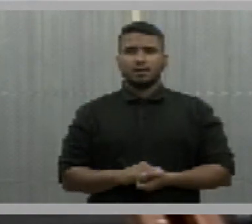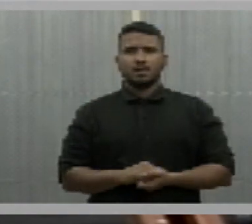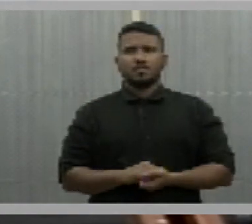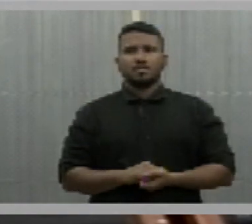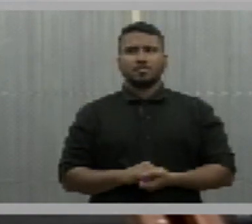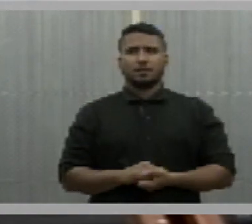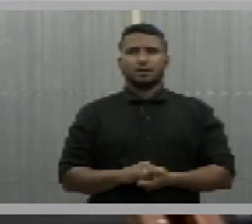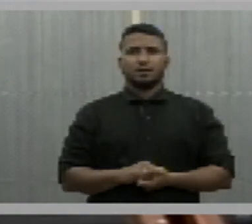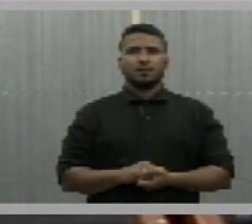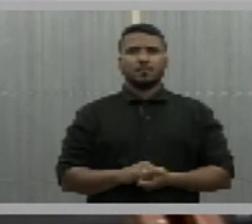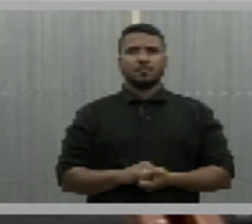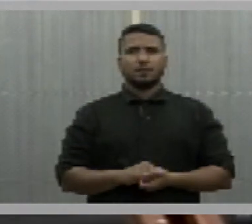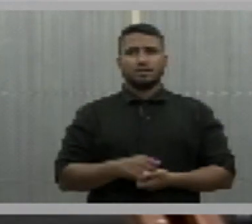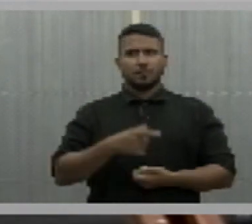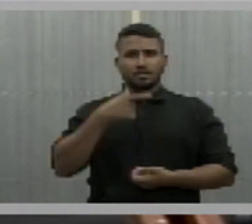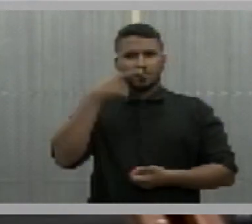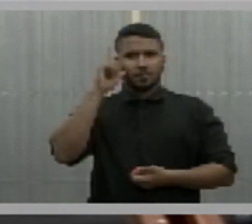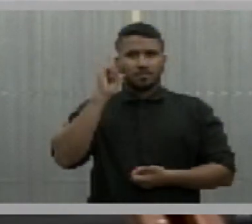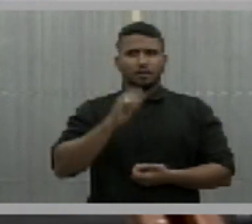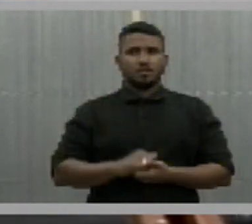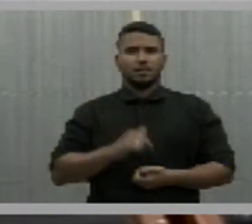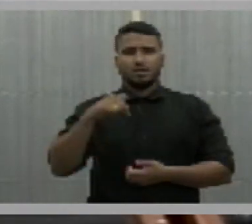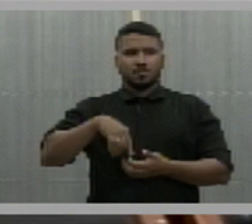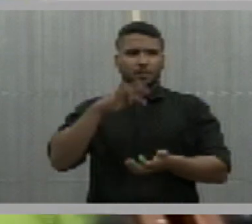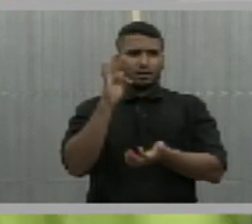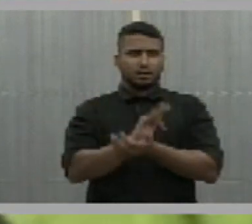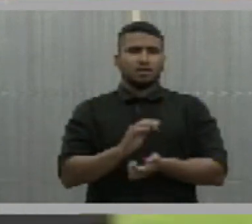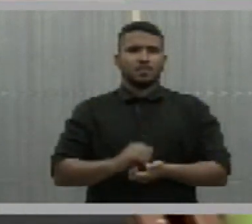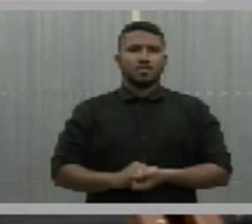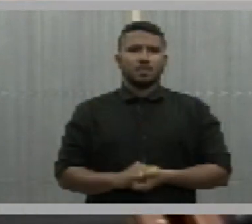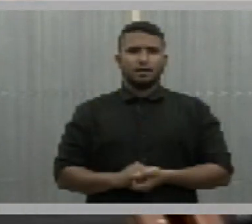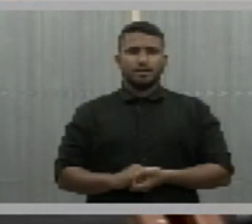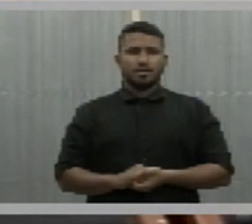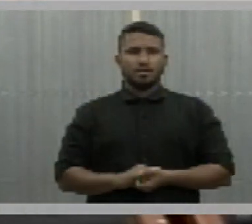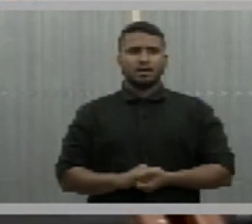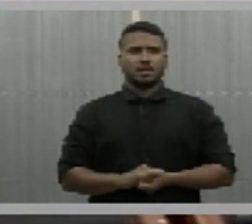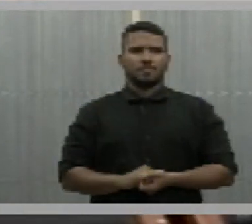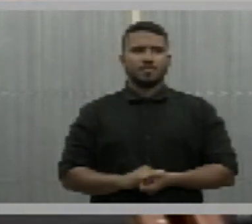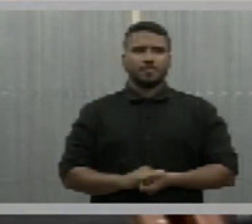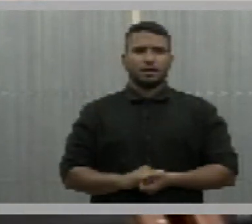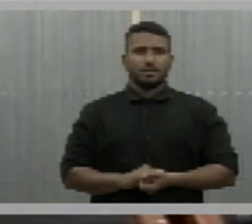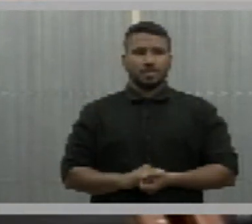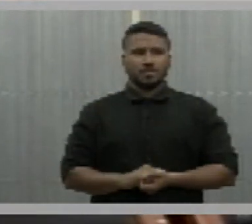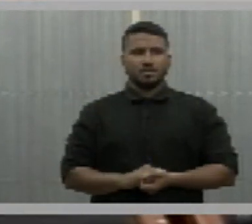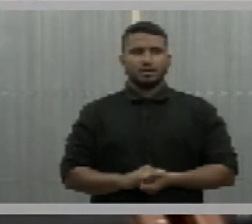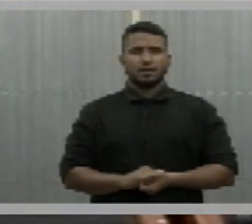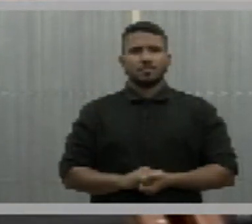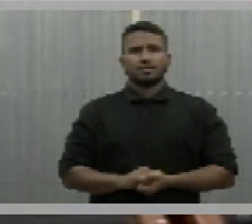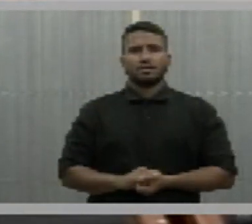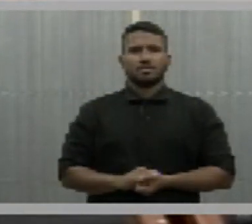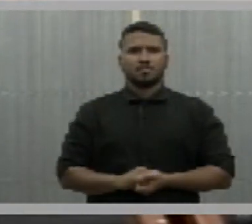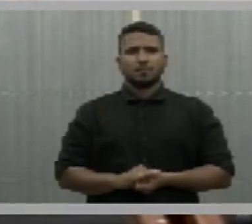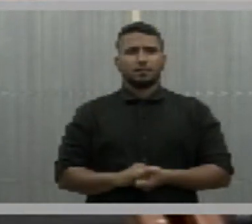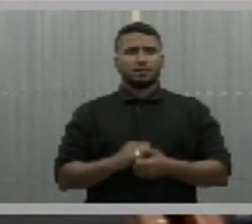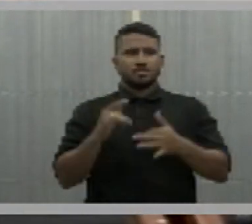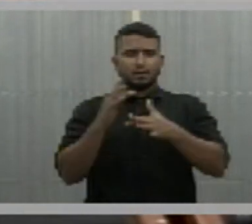né? Ontem mesmo, em Teresina, por pelo menos 5 vezes, faltou energia na cidade praticamente